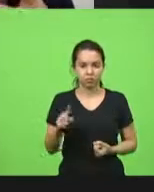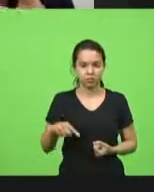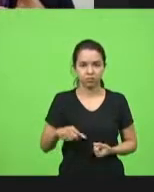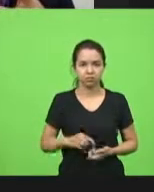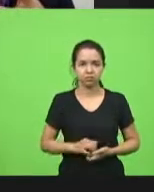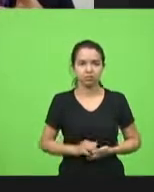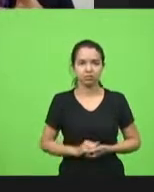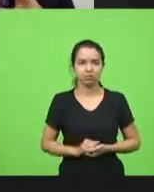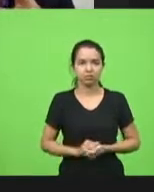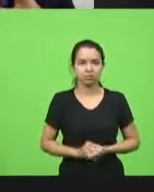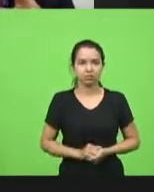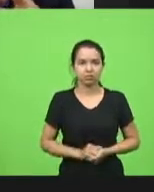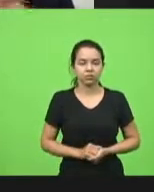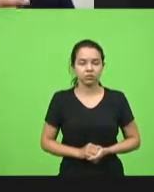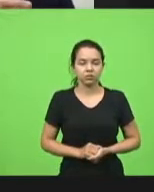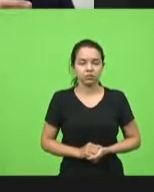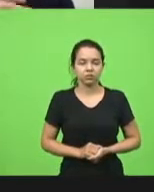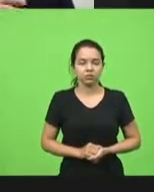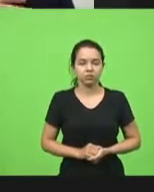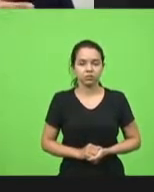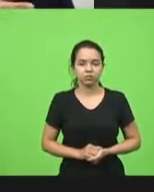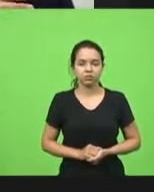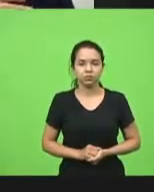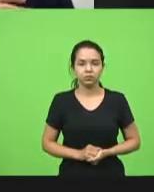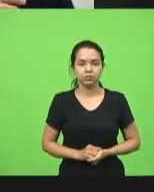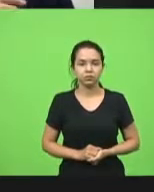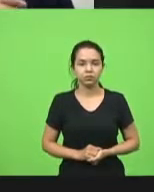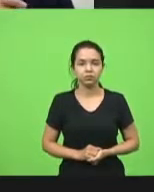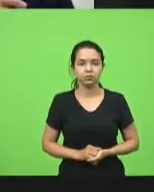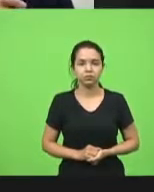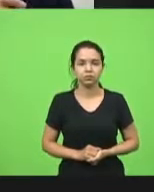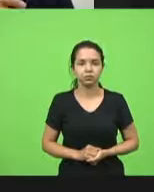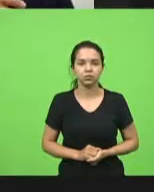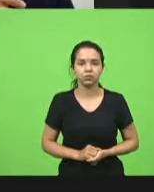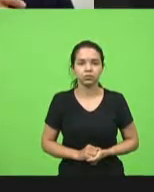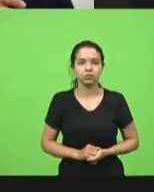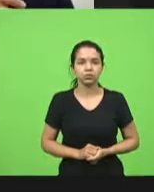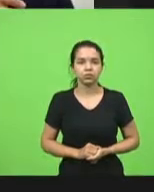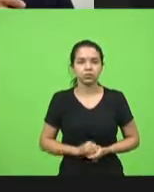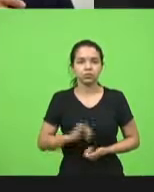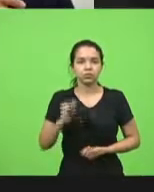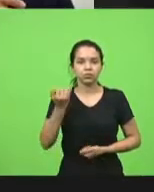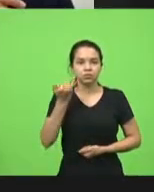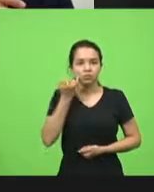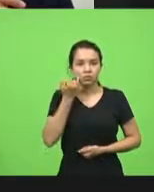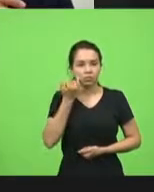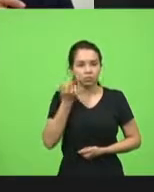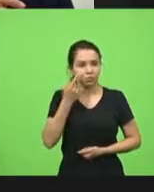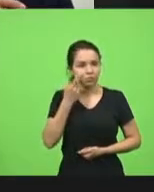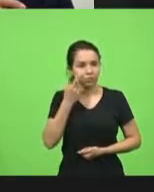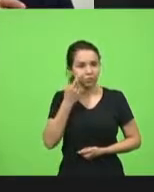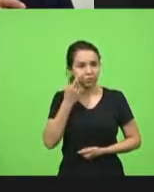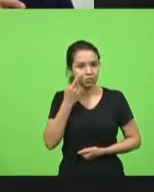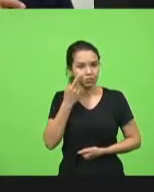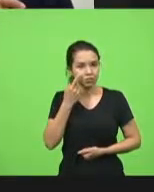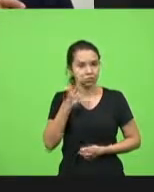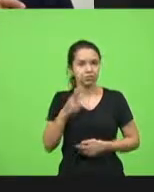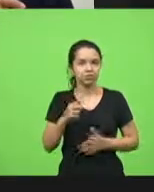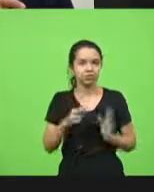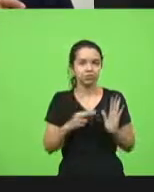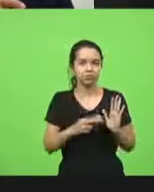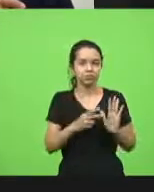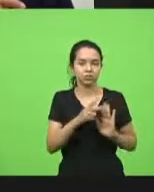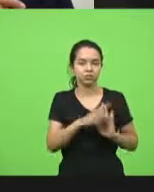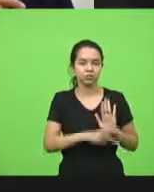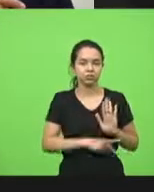Eu vou ouvir o deputado Gessé e, na sequência, eu respondo a questão de ordem, deputado. Eu preciso olhar o projeto. Obrigada. Eu acho